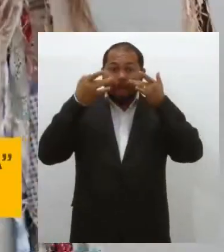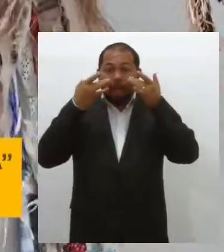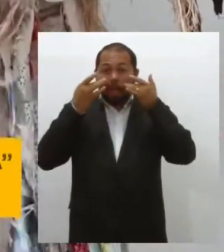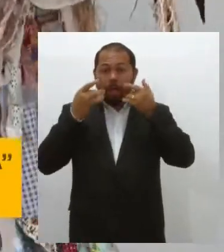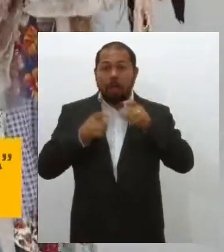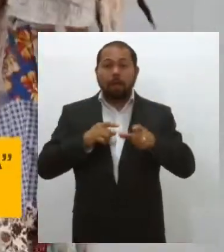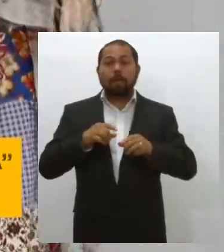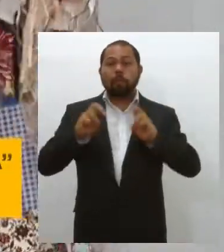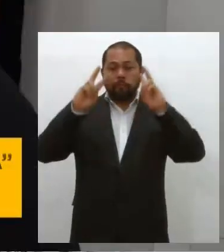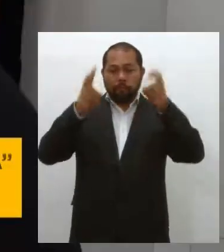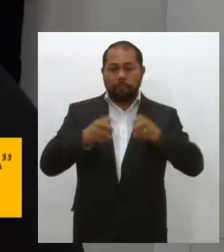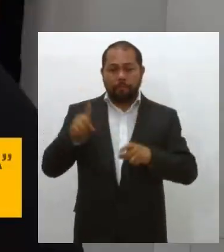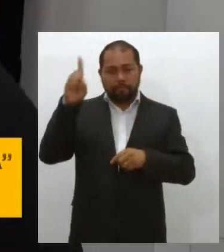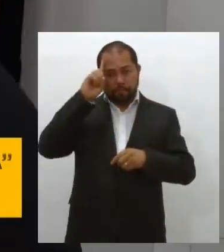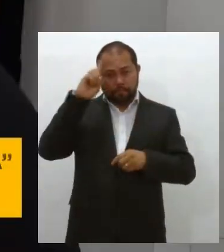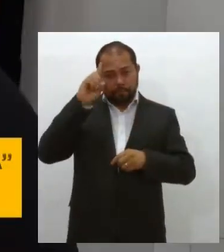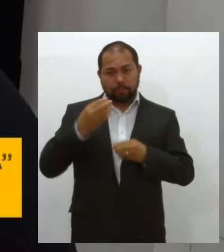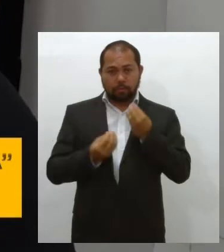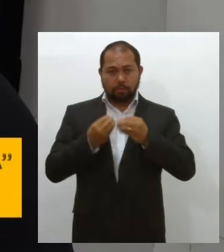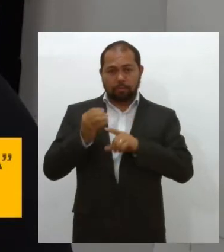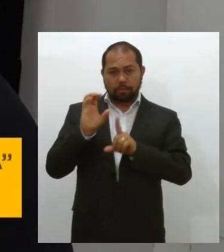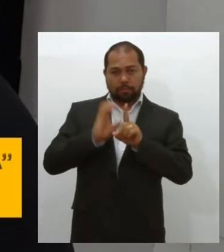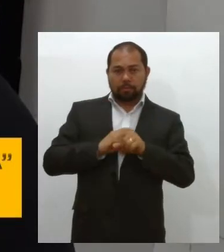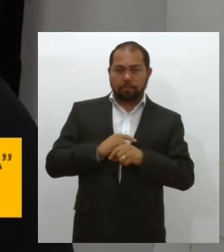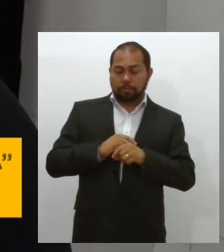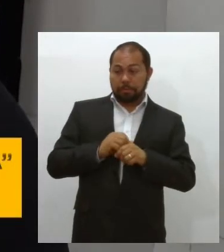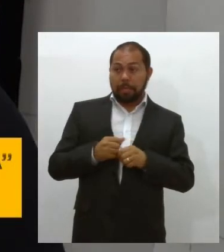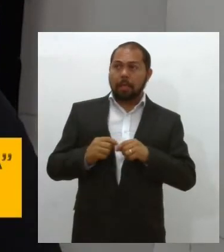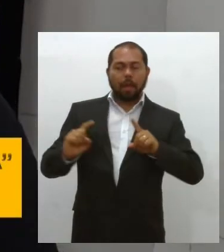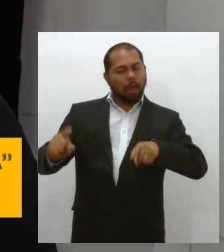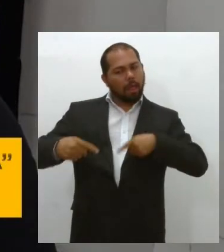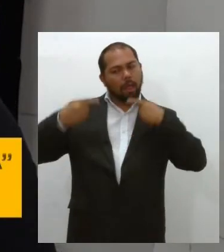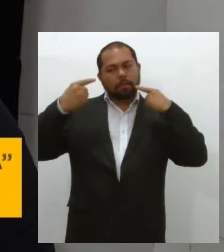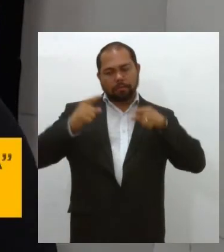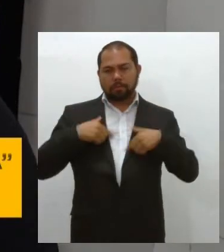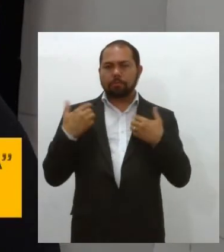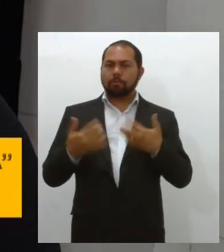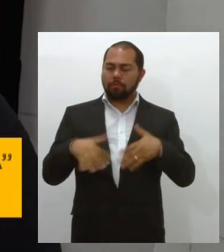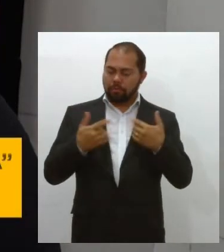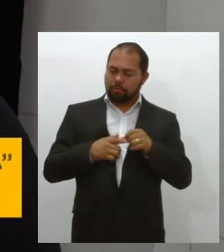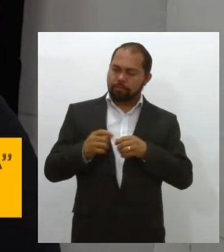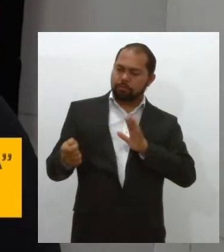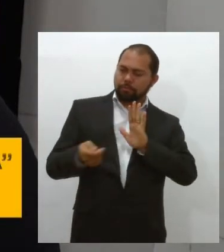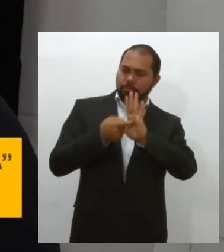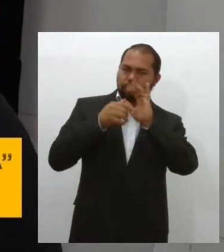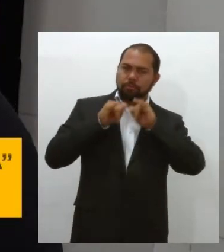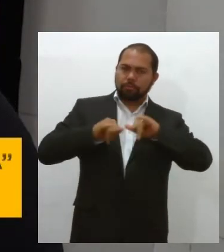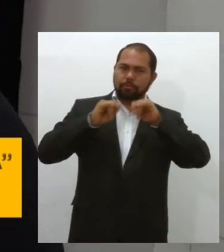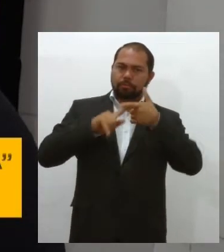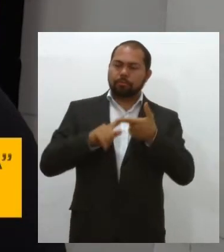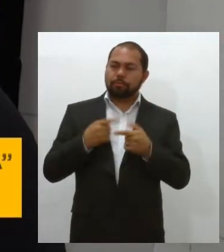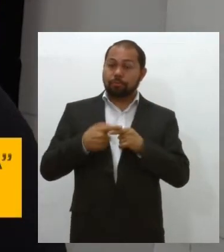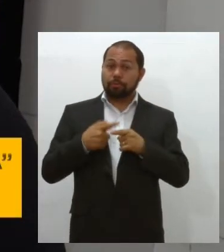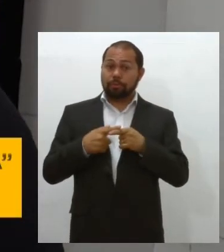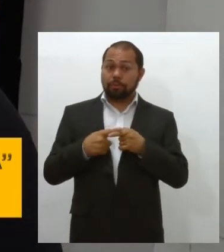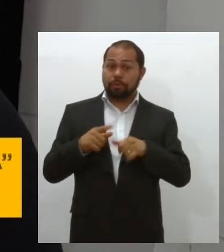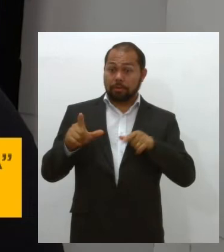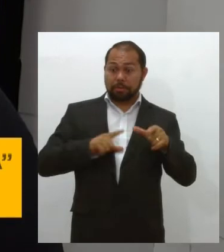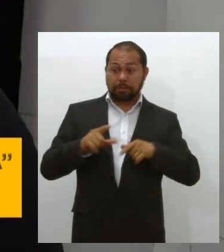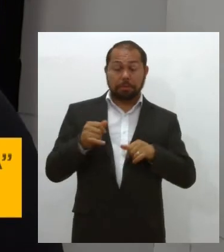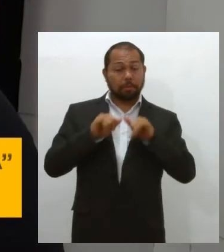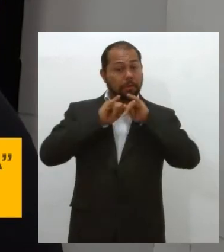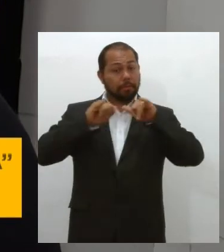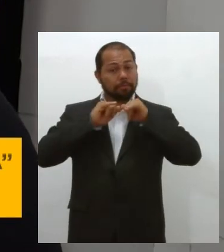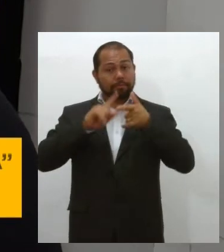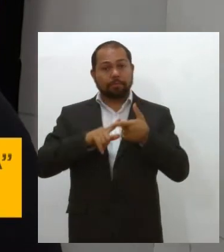dia, como a cidadania. É um grande desafio trazer essas informações, porque estamos lidando com uma mensagem, né, que